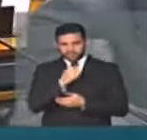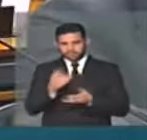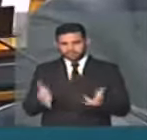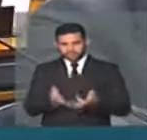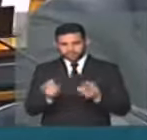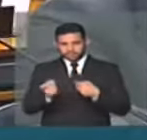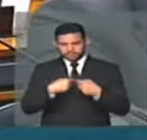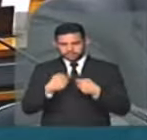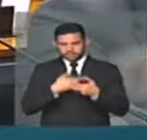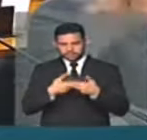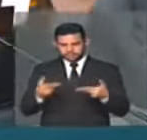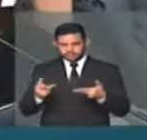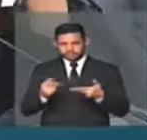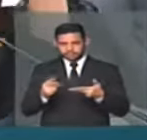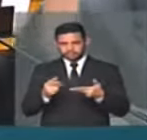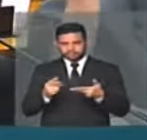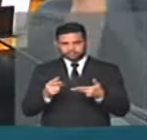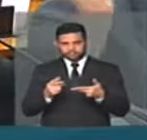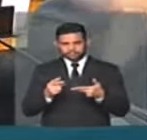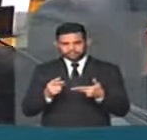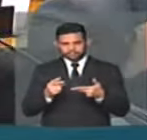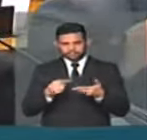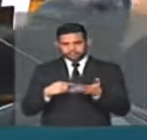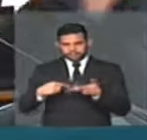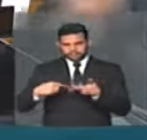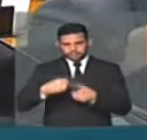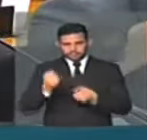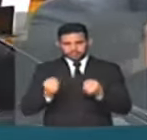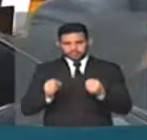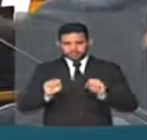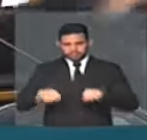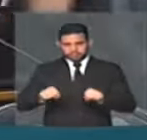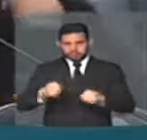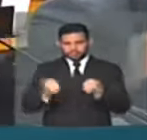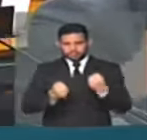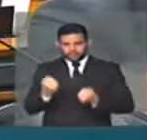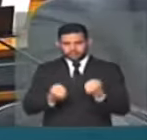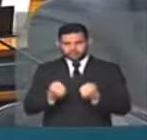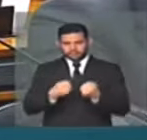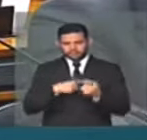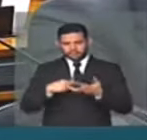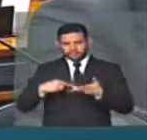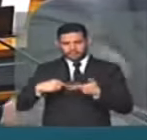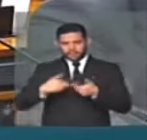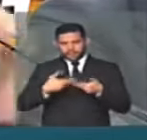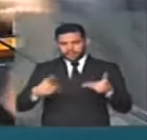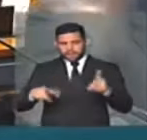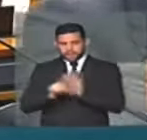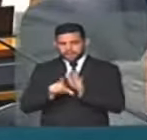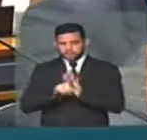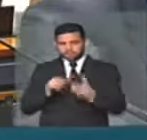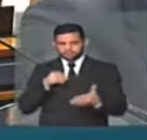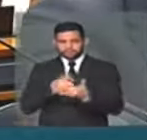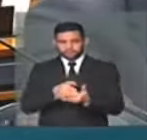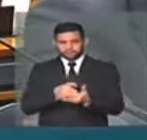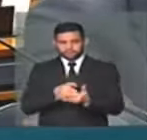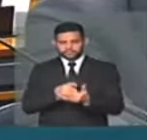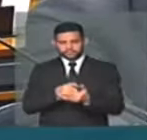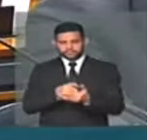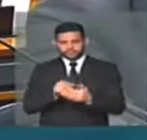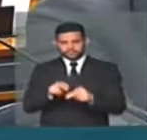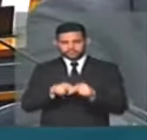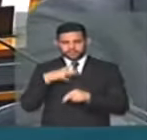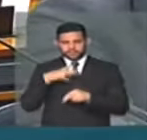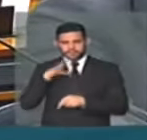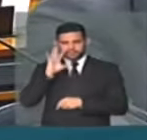de estímulo à exploração e prostituição, e uma direção de moto, de carro, e de várias outras leis que serão impactadas